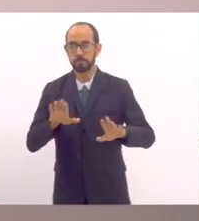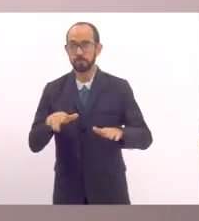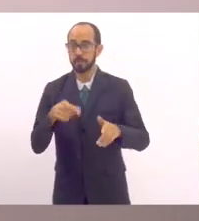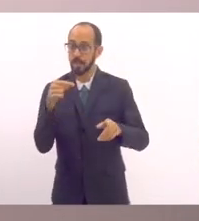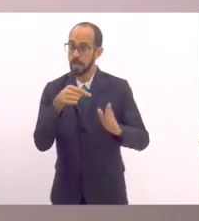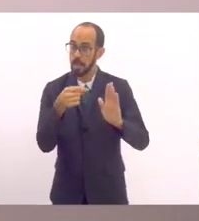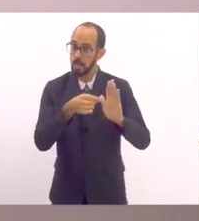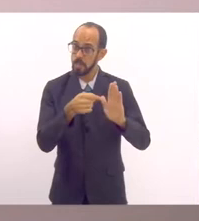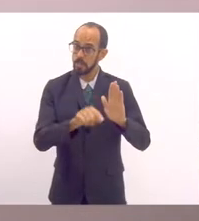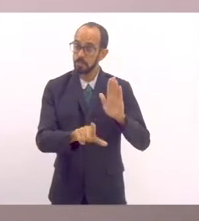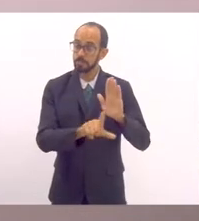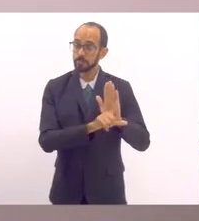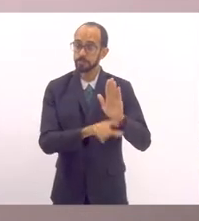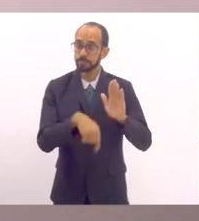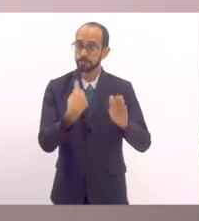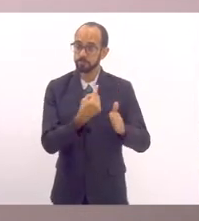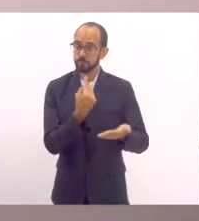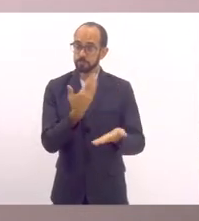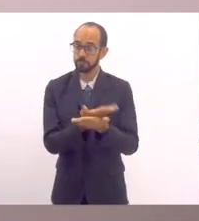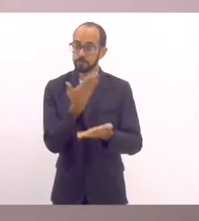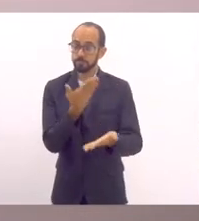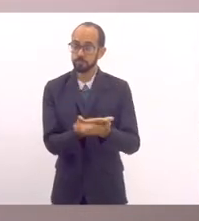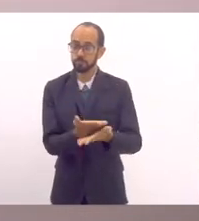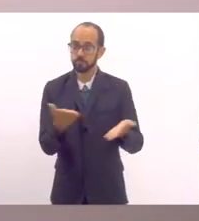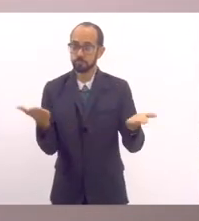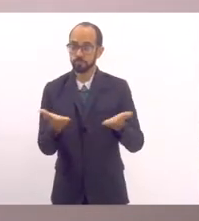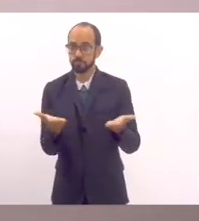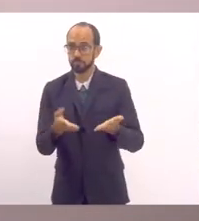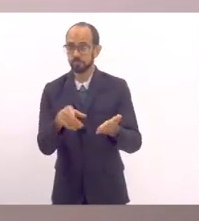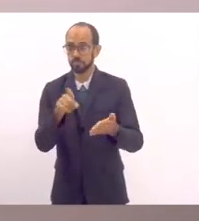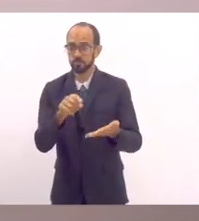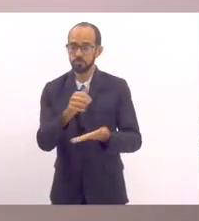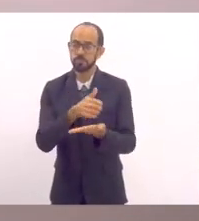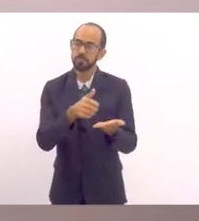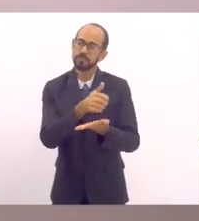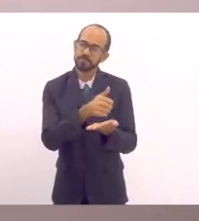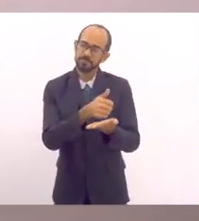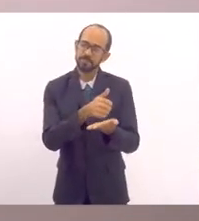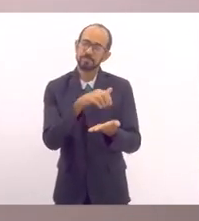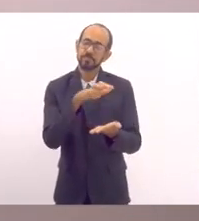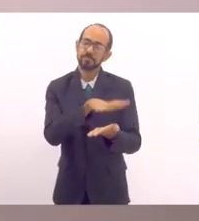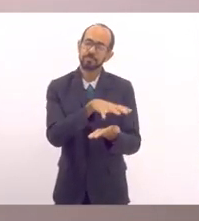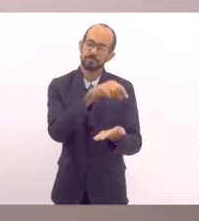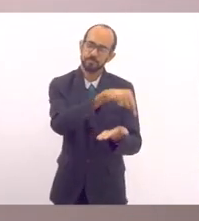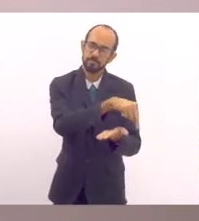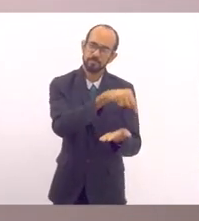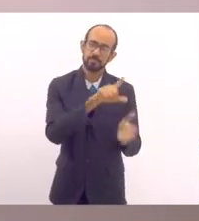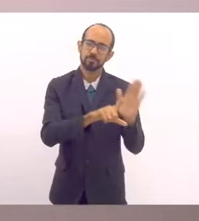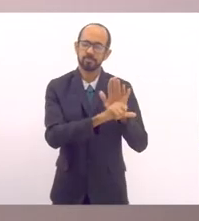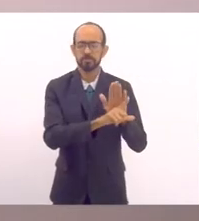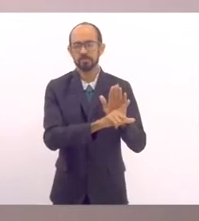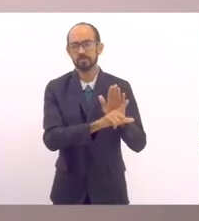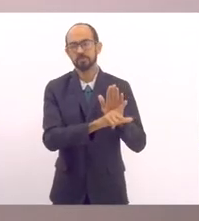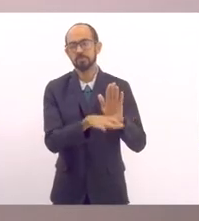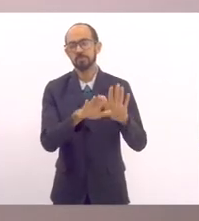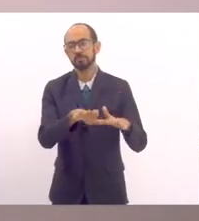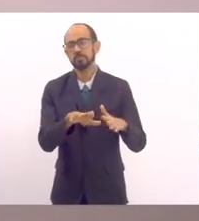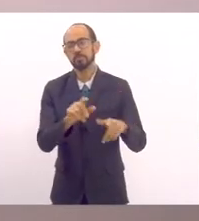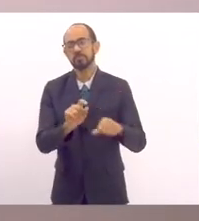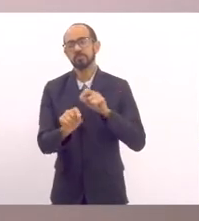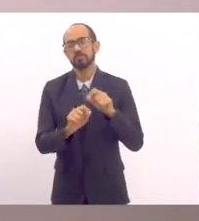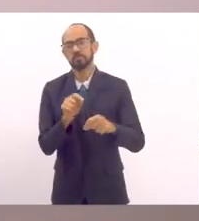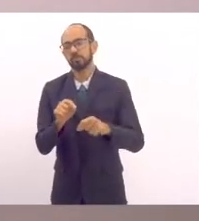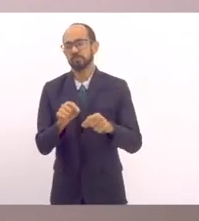Essa lei que nós estamos estudando agora, ela é baseada nessa lei, ela abrange muitas coisas dessa lei, embora eu